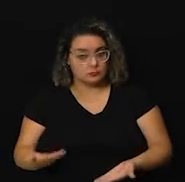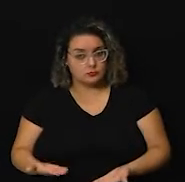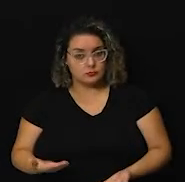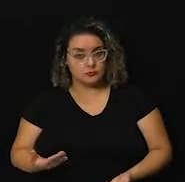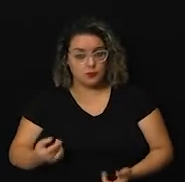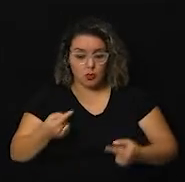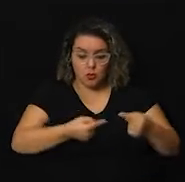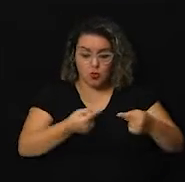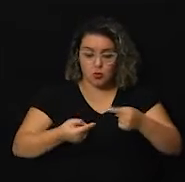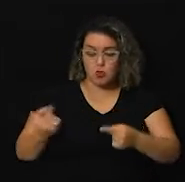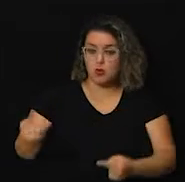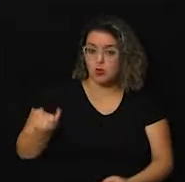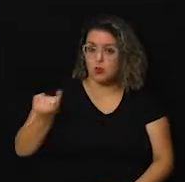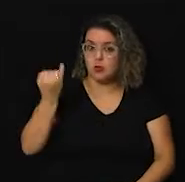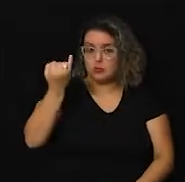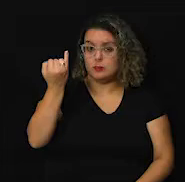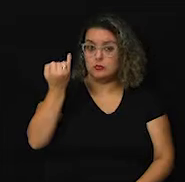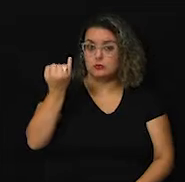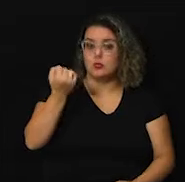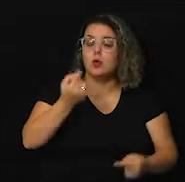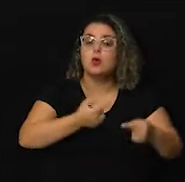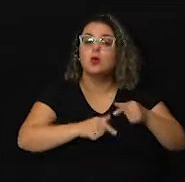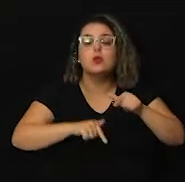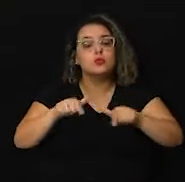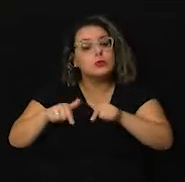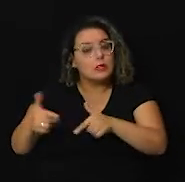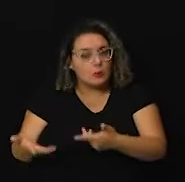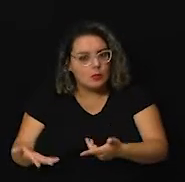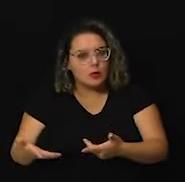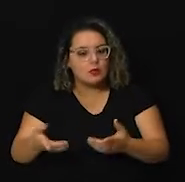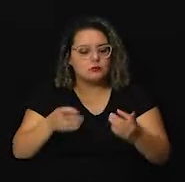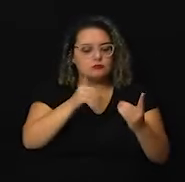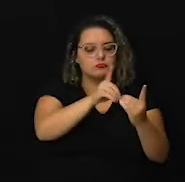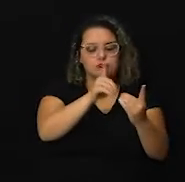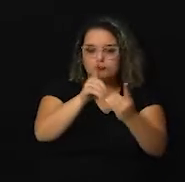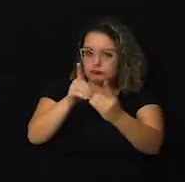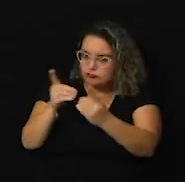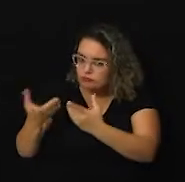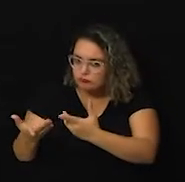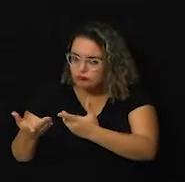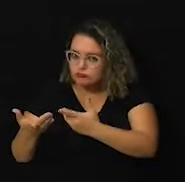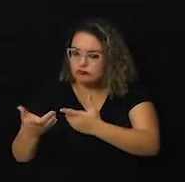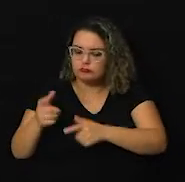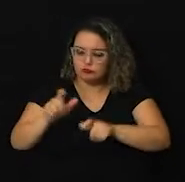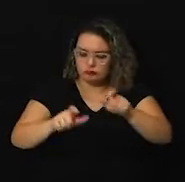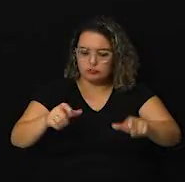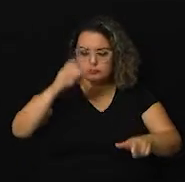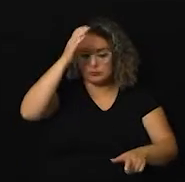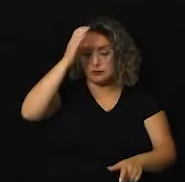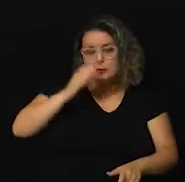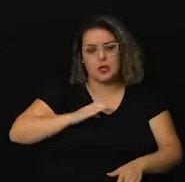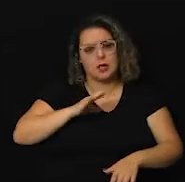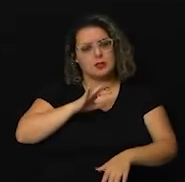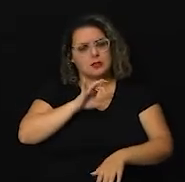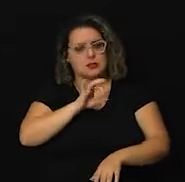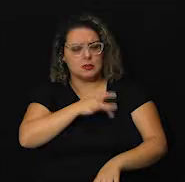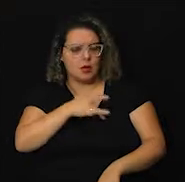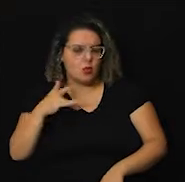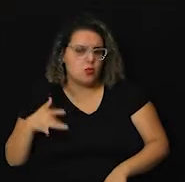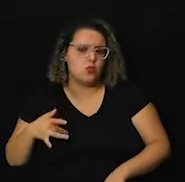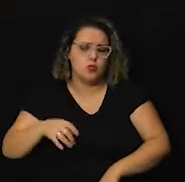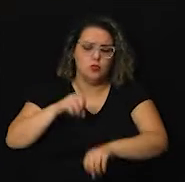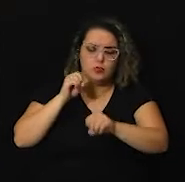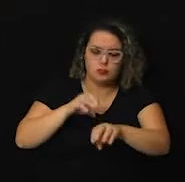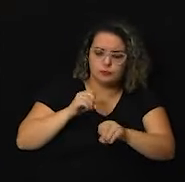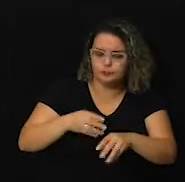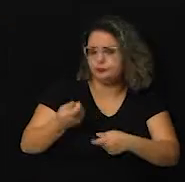gente discute a importância dos trabalhadores que atendem a população na saúde, na assistência,